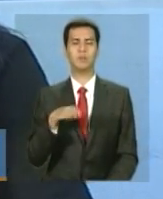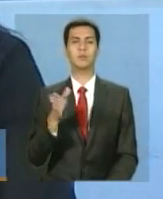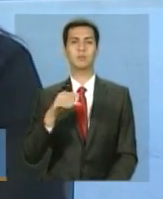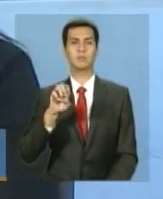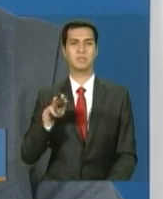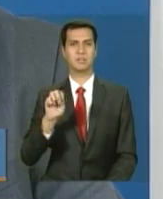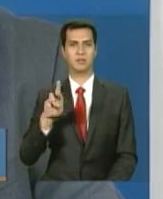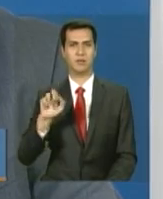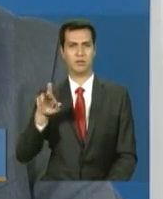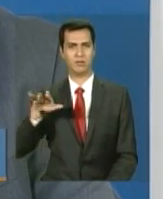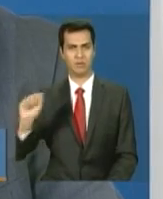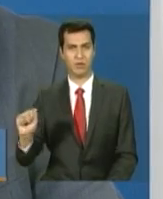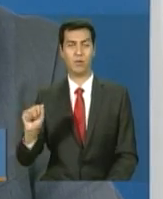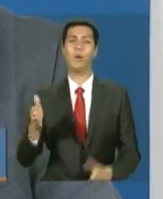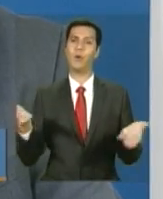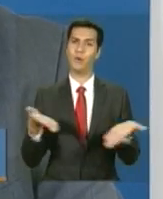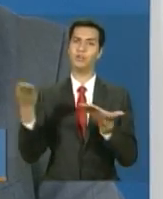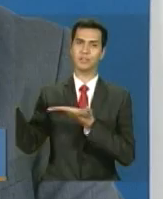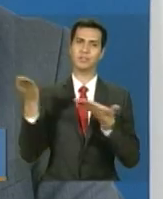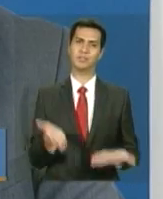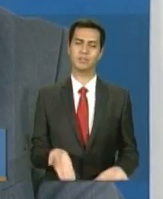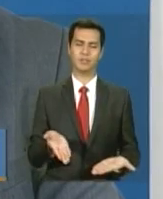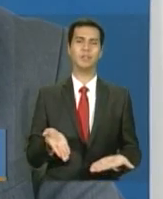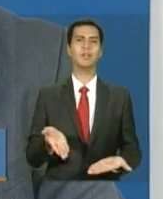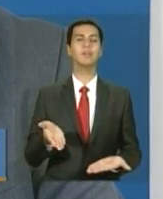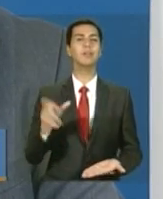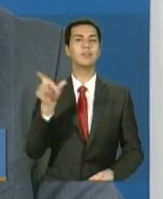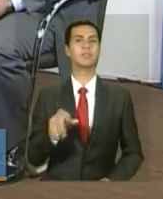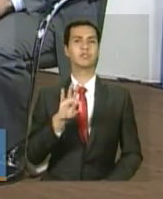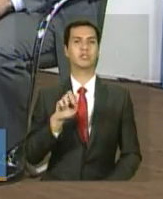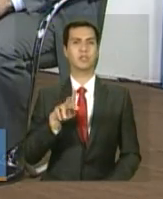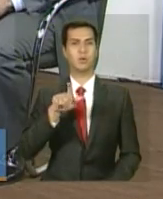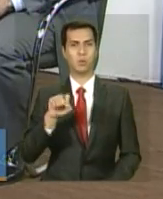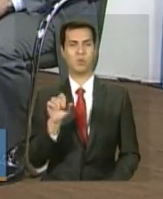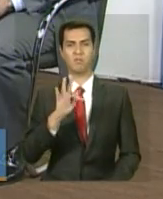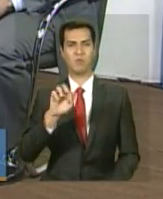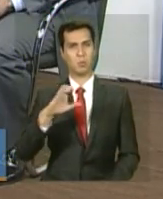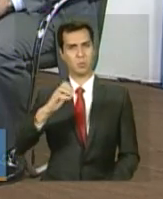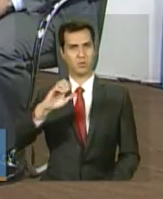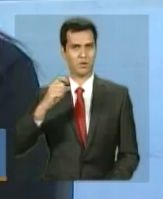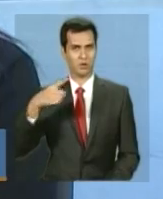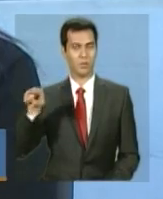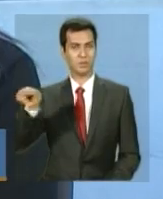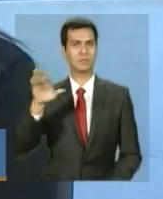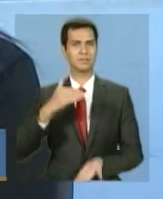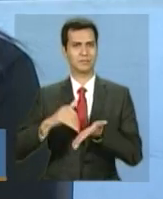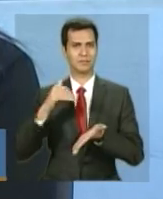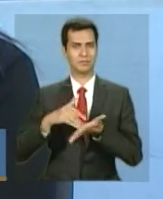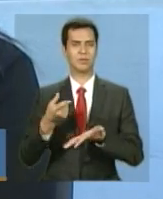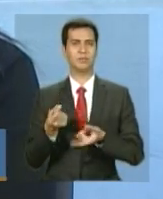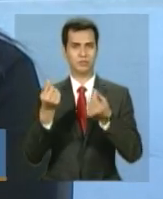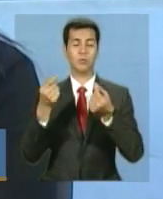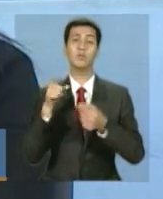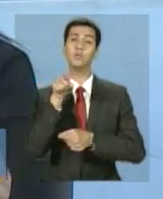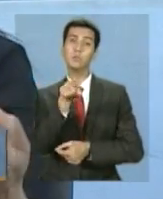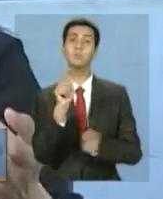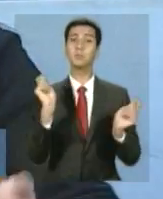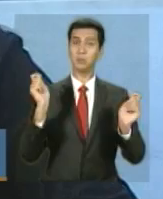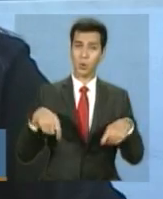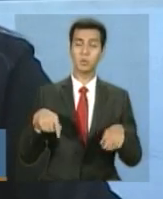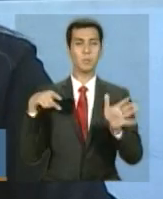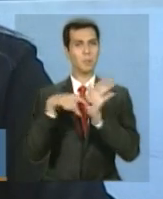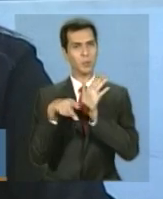cidadania thgo Falcão bom você que nos assiste pode participar pelos telefones 0 operadora 61